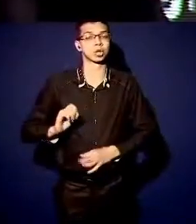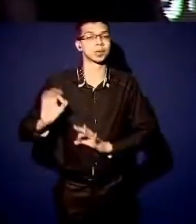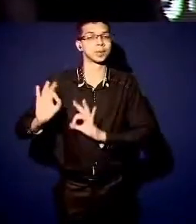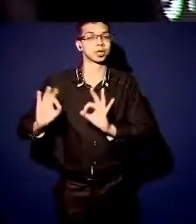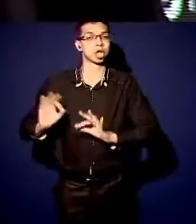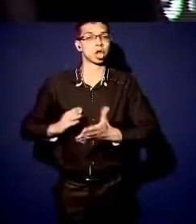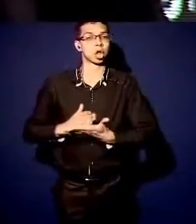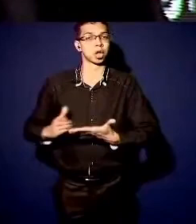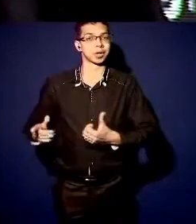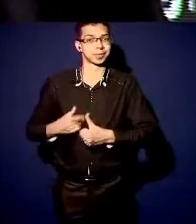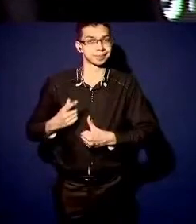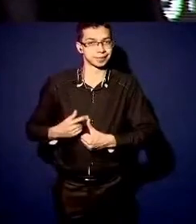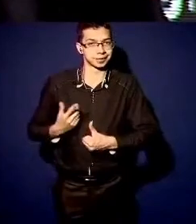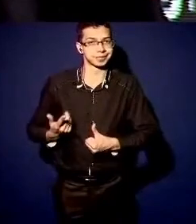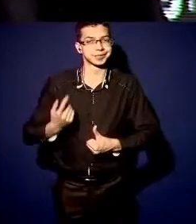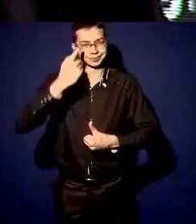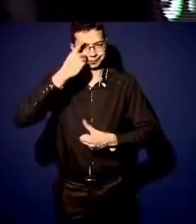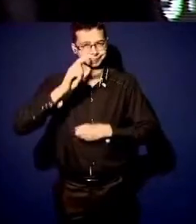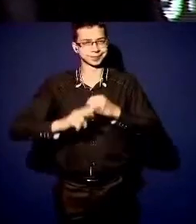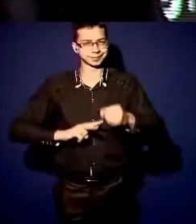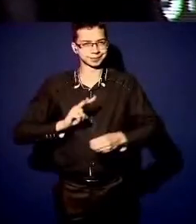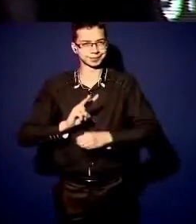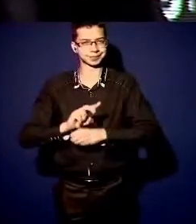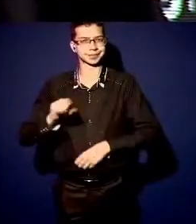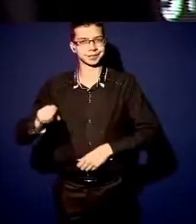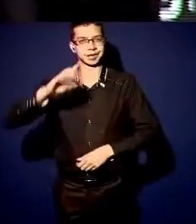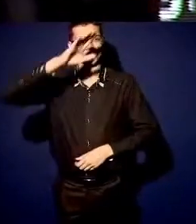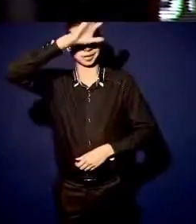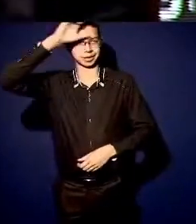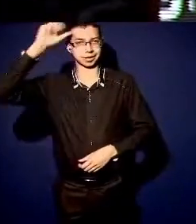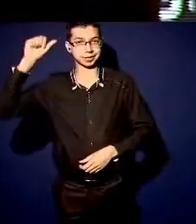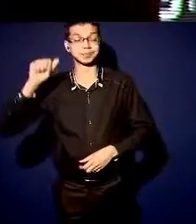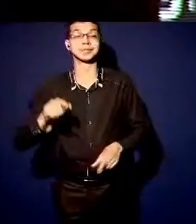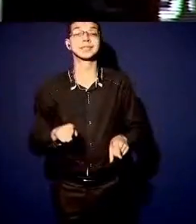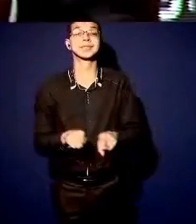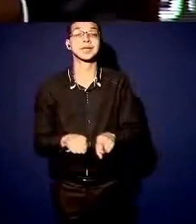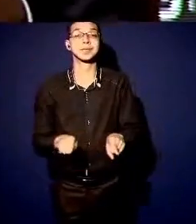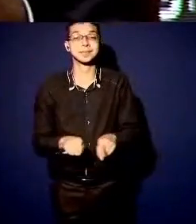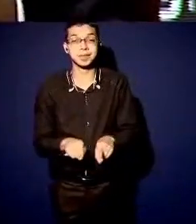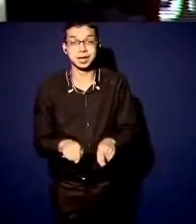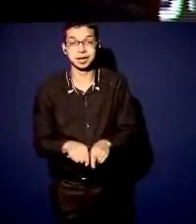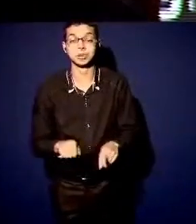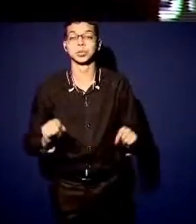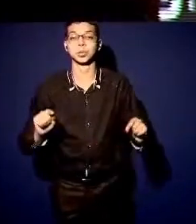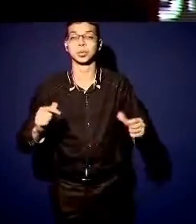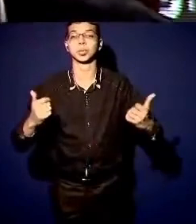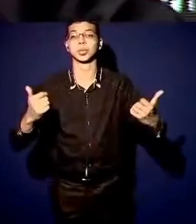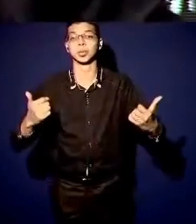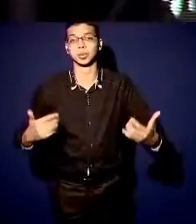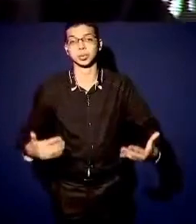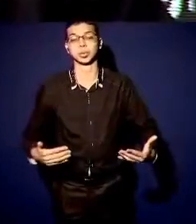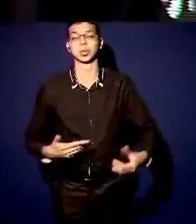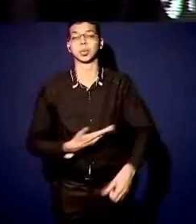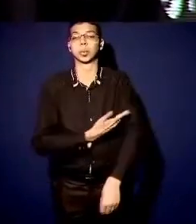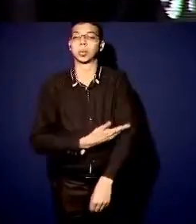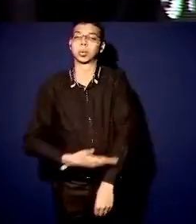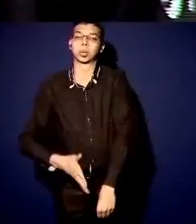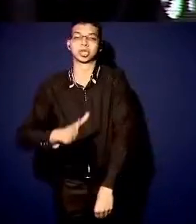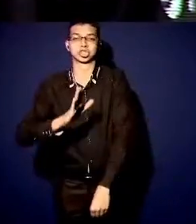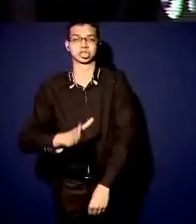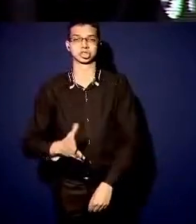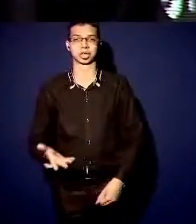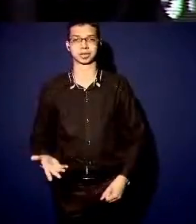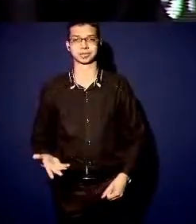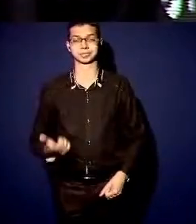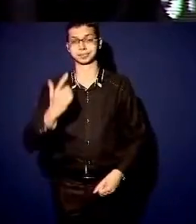e ao mesmo tempo transpor a mera declaração retórica né de compromisso generosos com